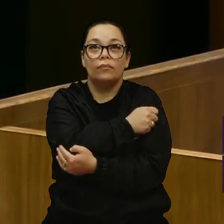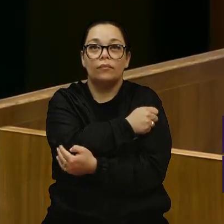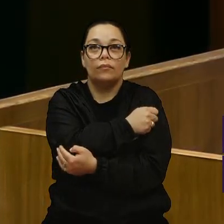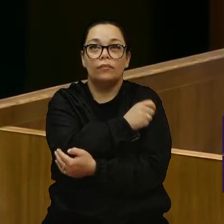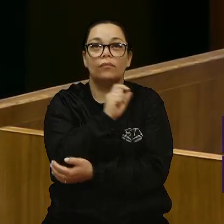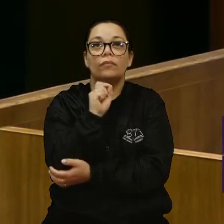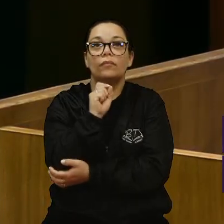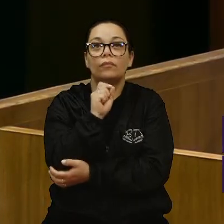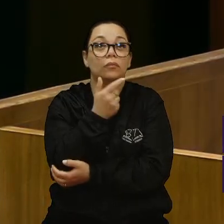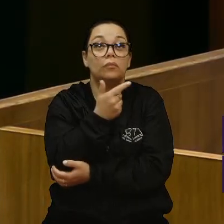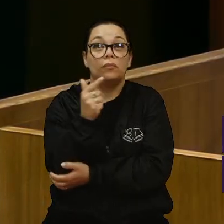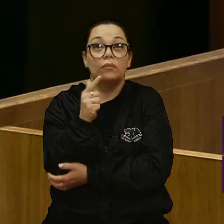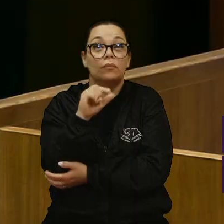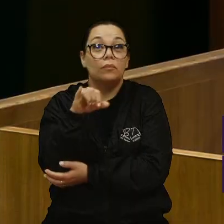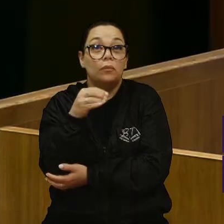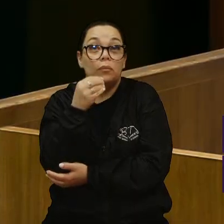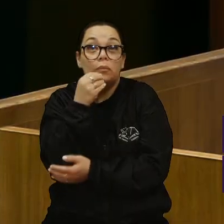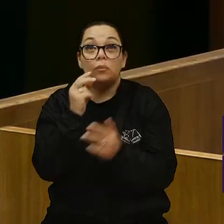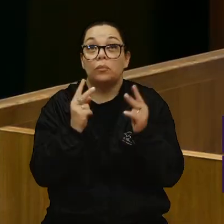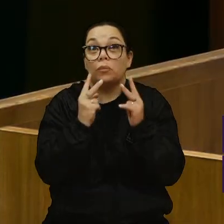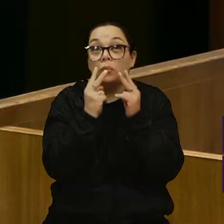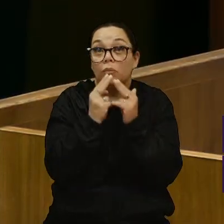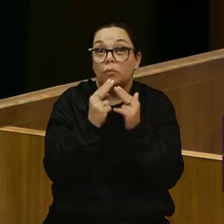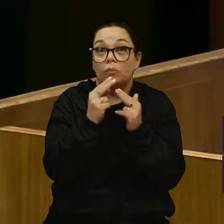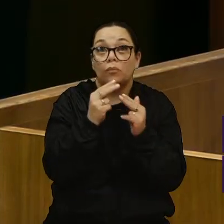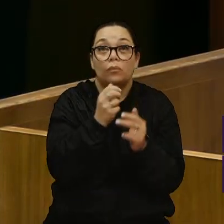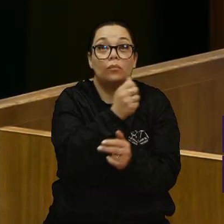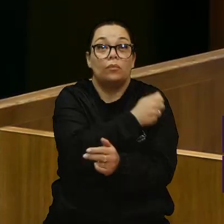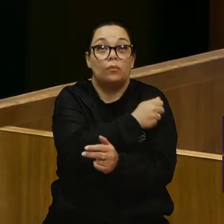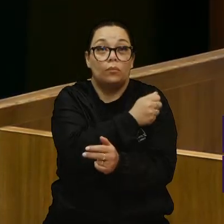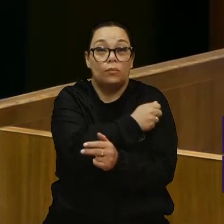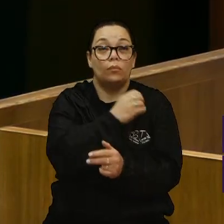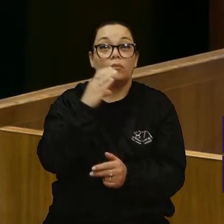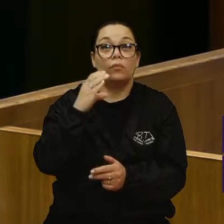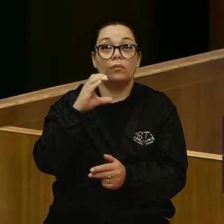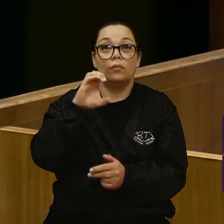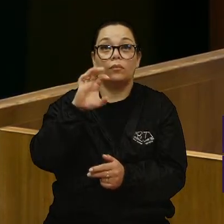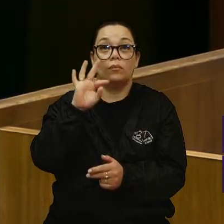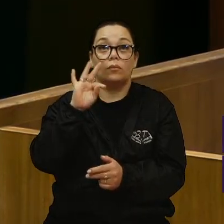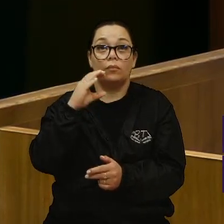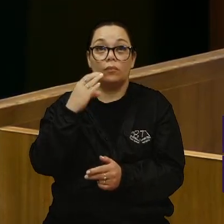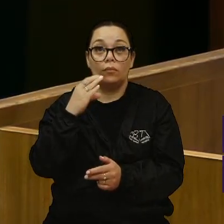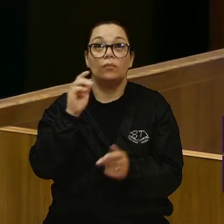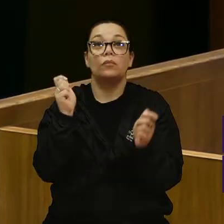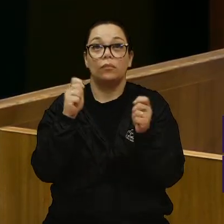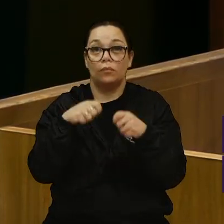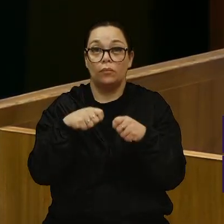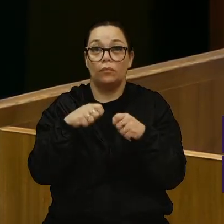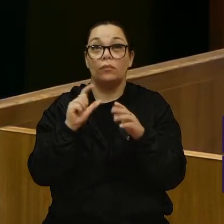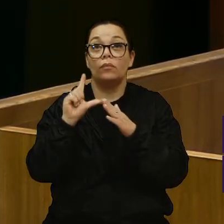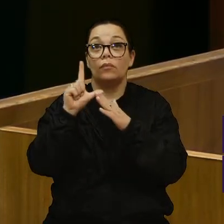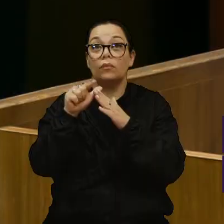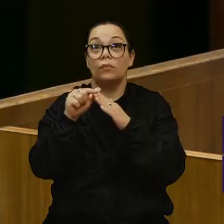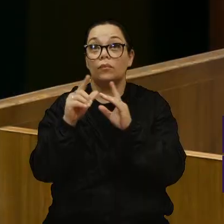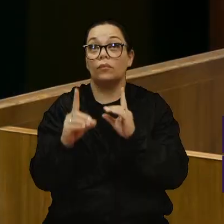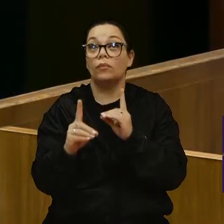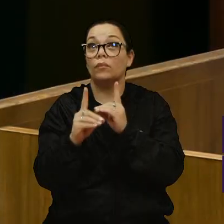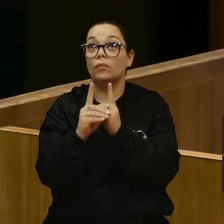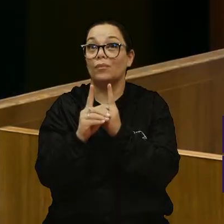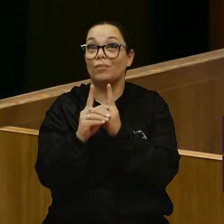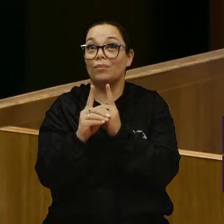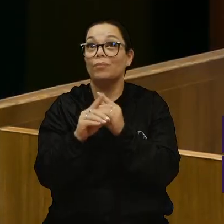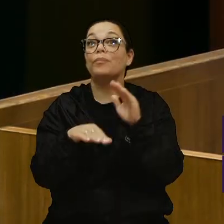não tiveram as oportunidades que os nossos alunos do CETEC têm. E depois reencontrá-los, às